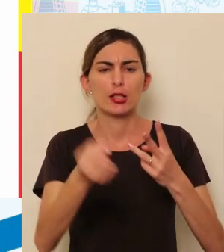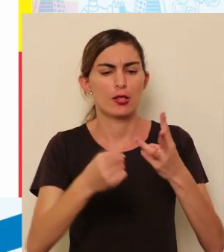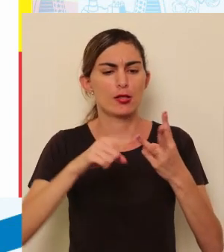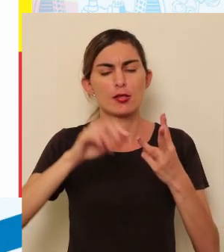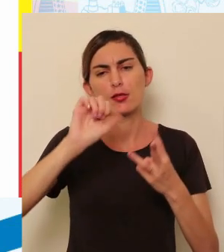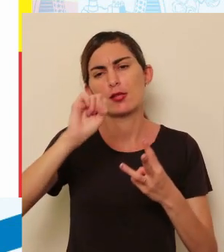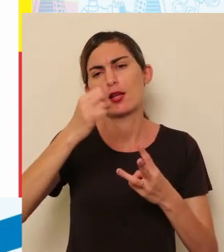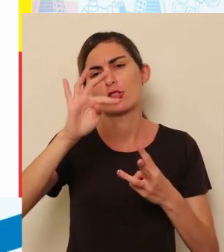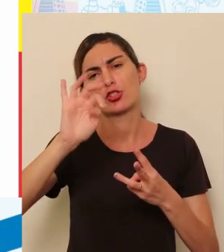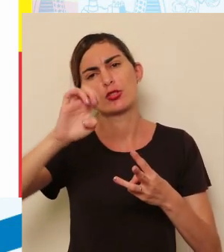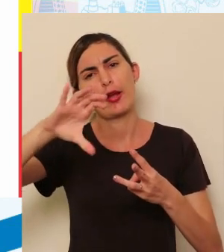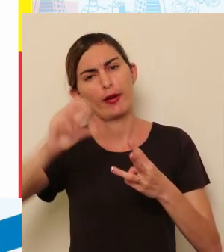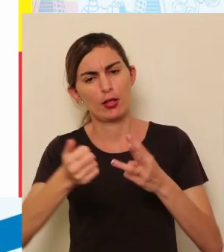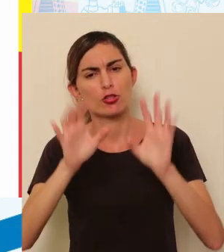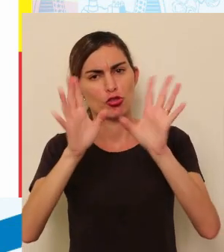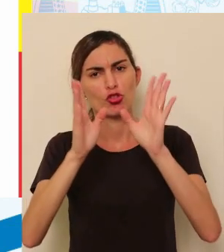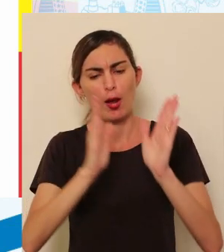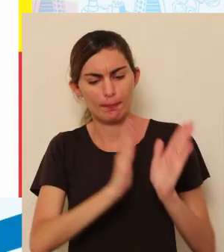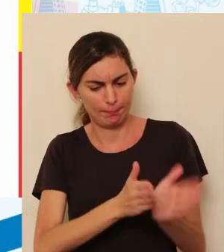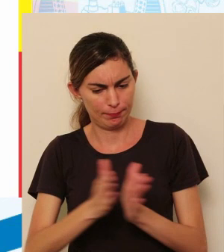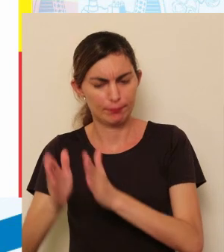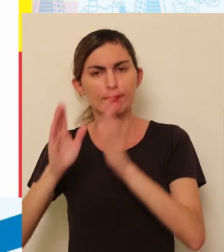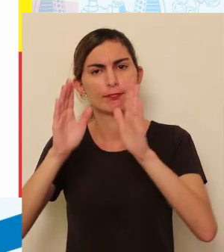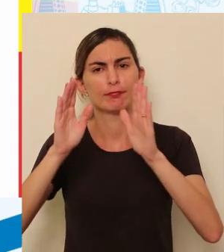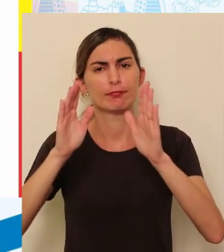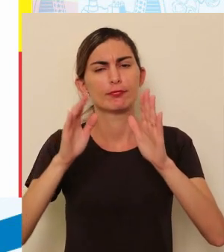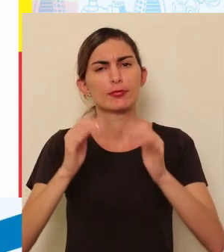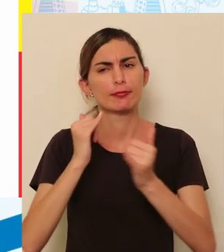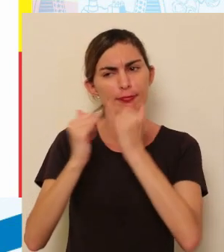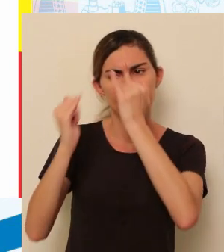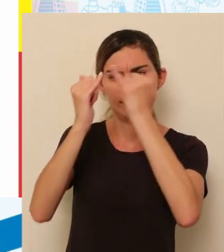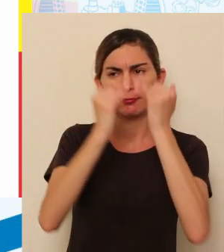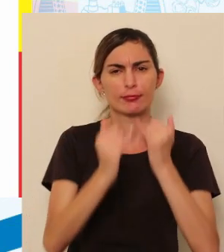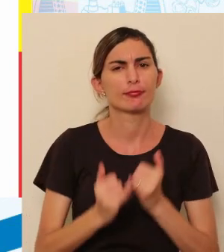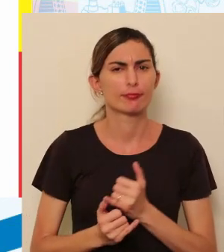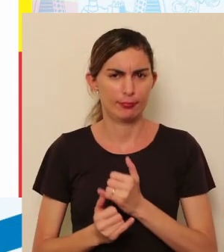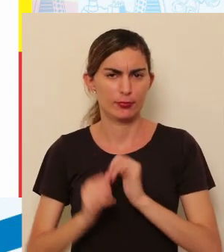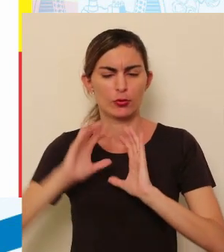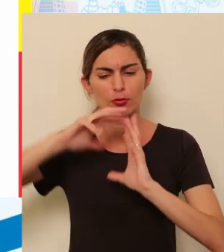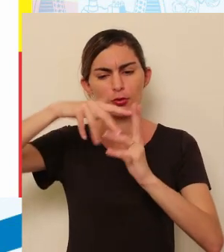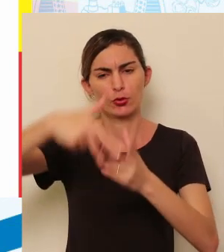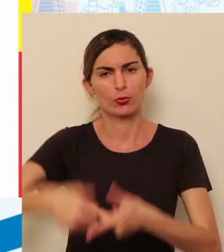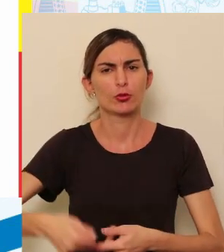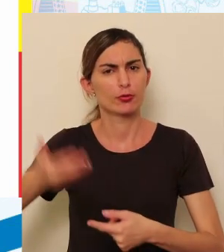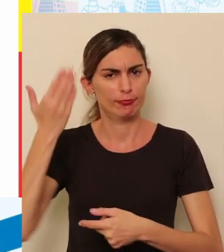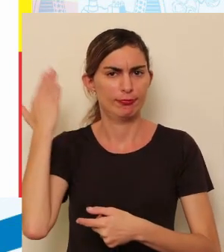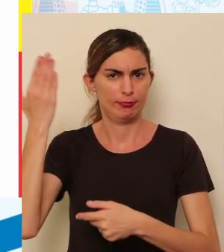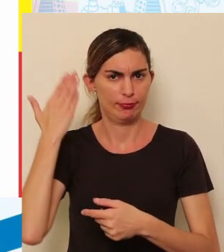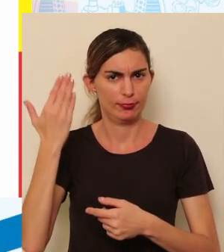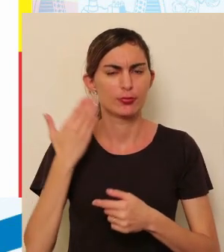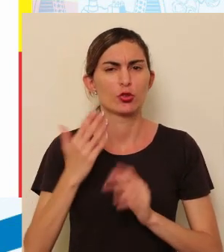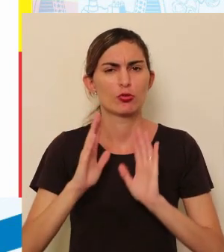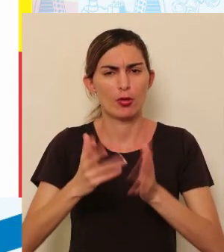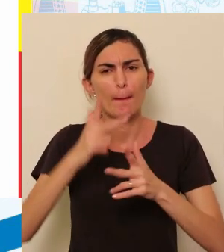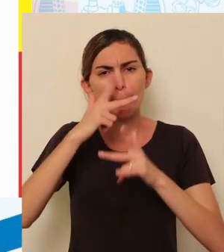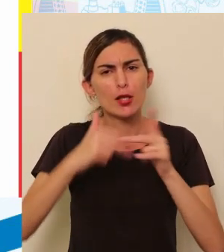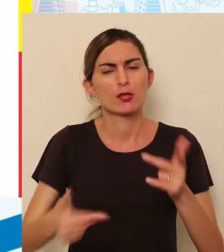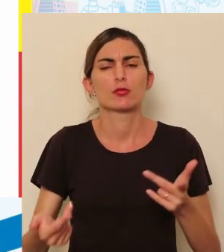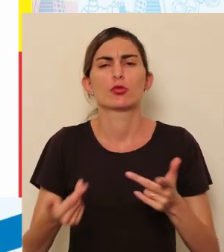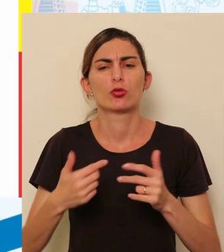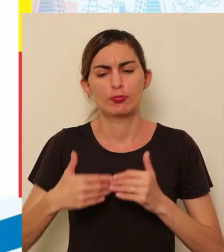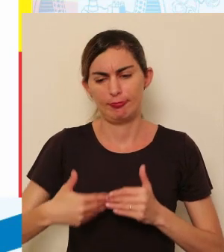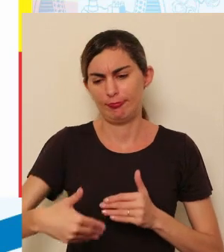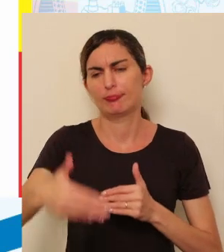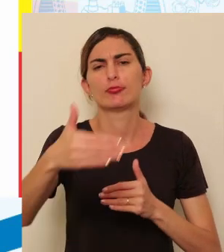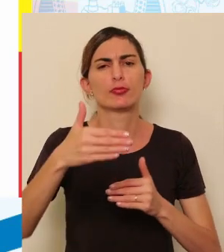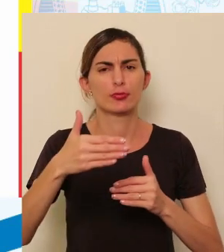e astecas, que mantinham estruturas imperiais semelhantes à existente no mundo antigo. Mesmo